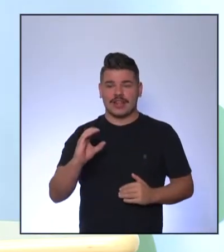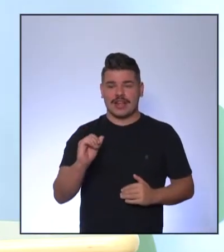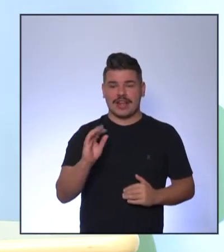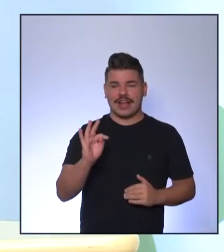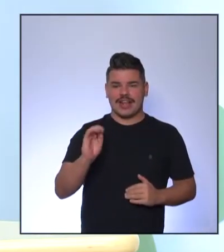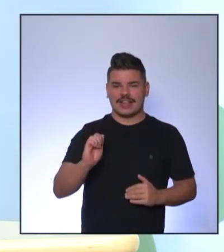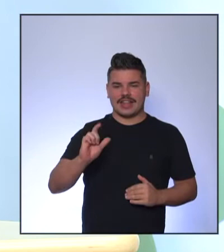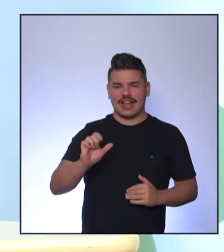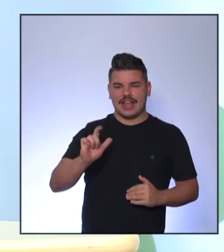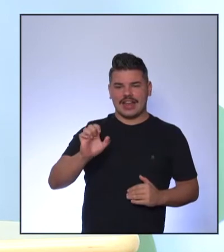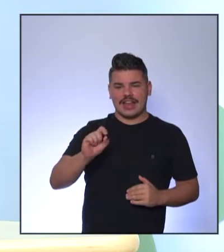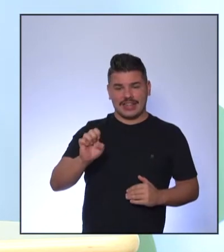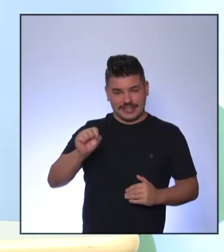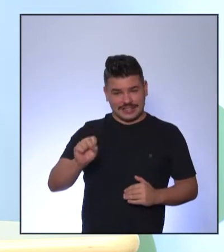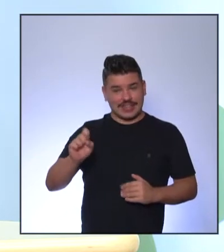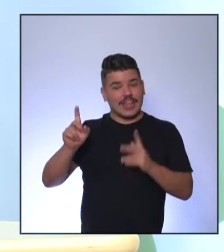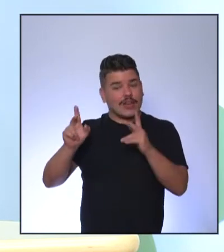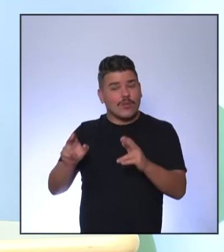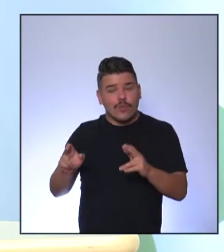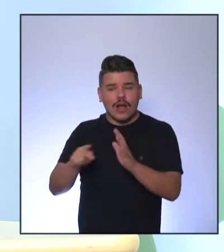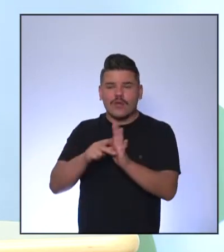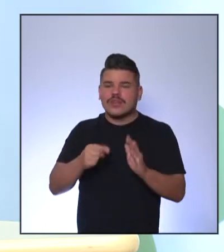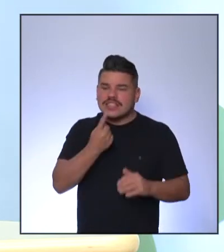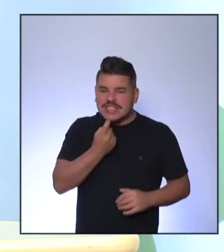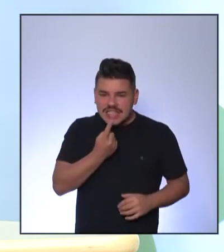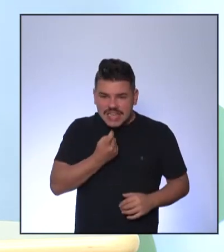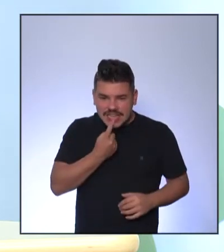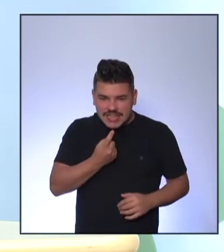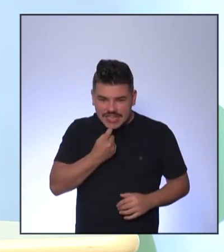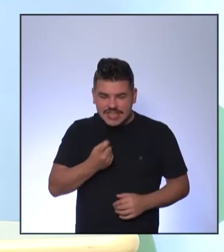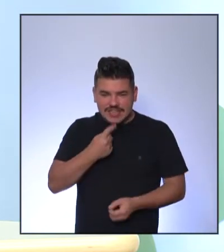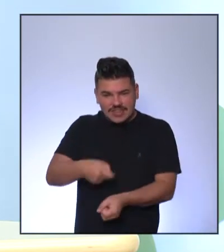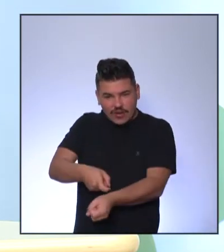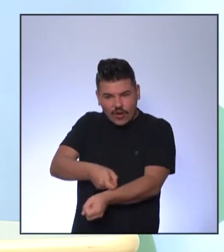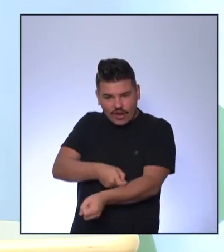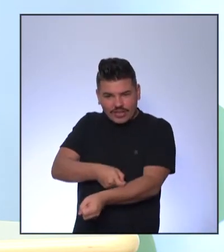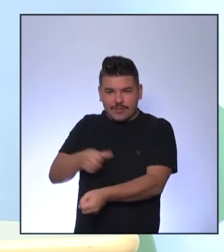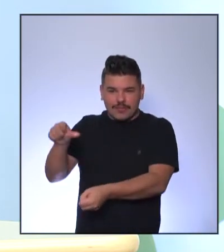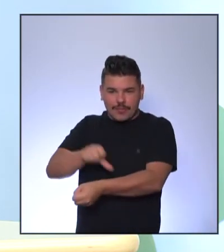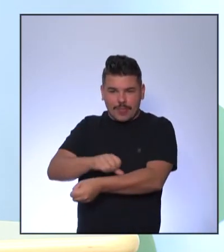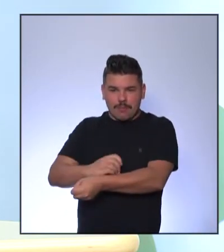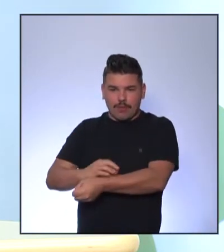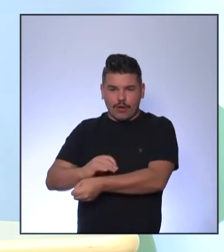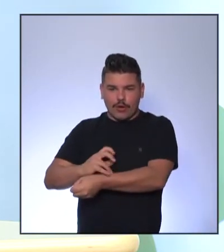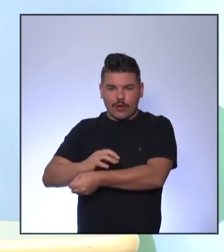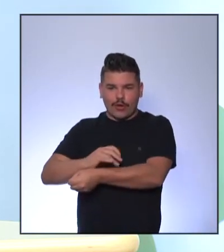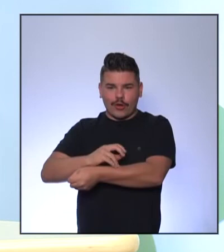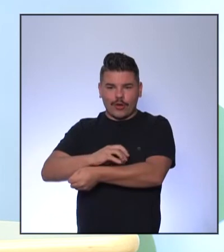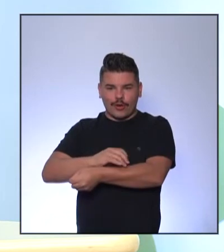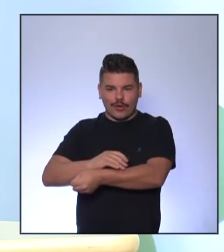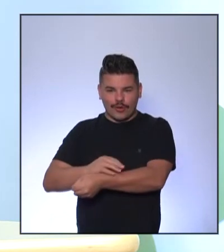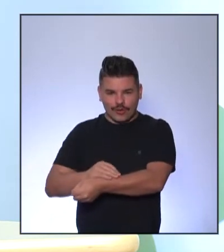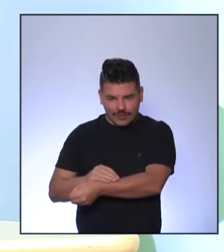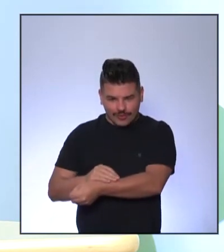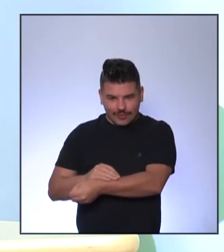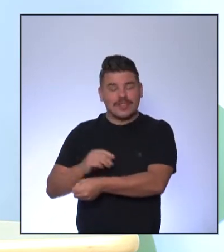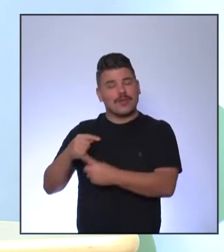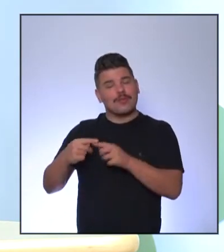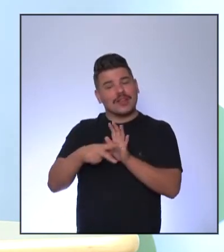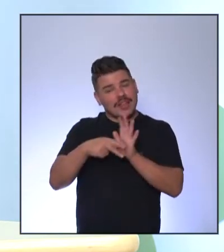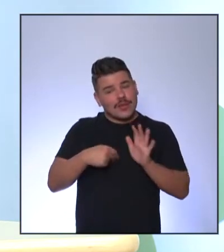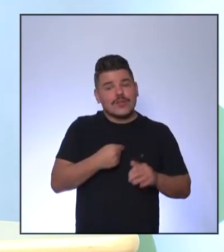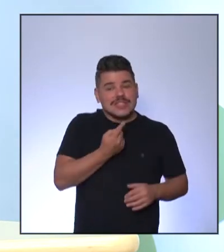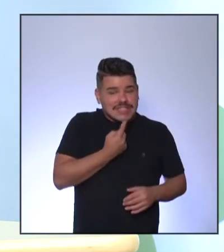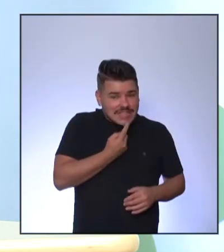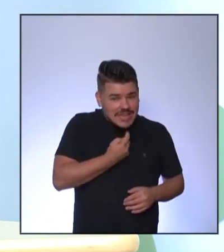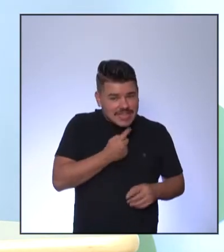mesma enzima que tem no nosso sangue. Quando você tem um ferimento, você coloca água oxigenada, ela não borbulha? Então, essa mesma enzima que tem no nosso sangue, ela